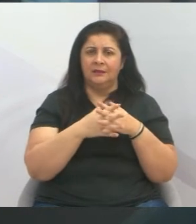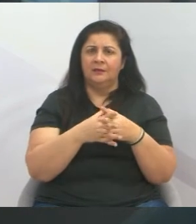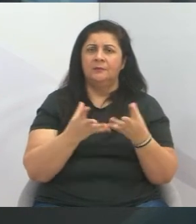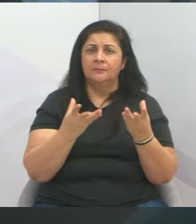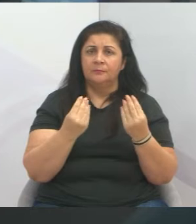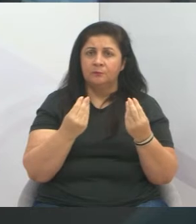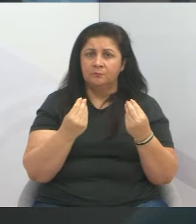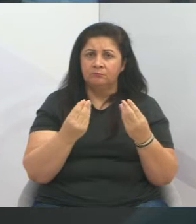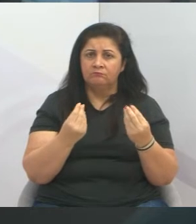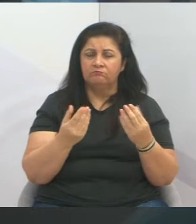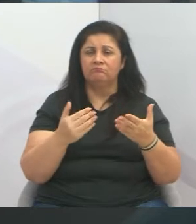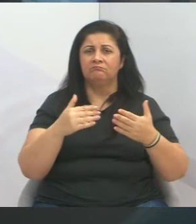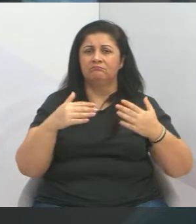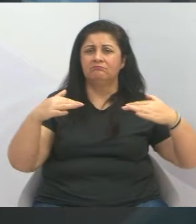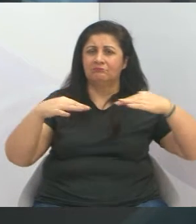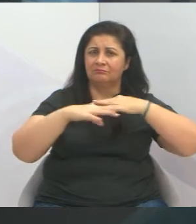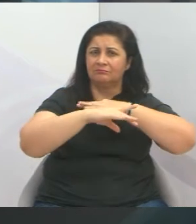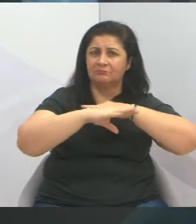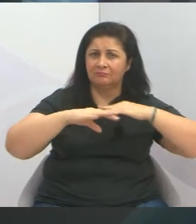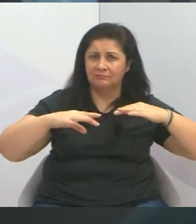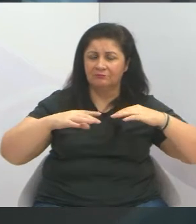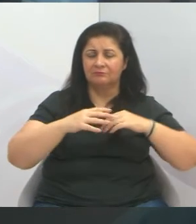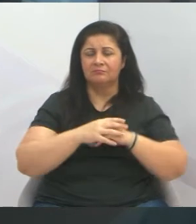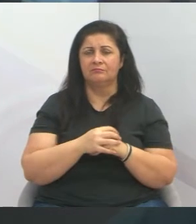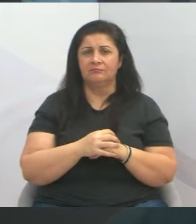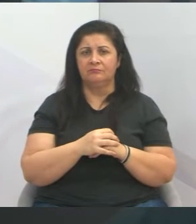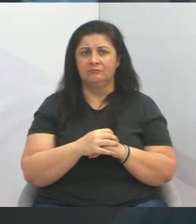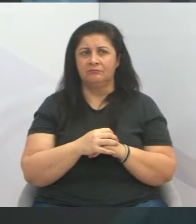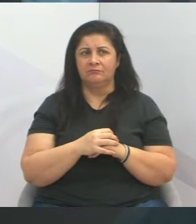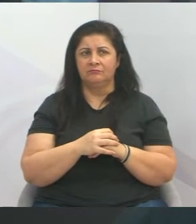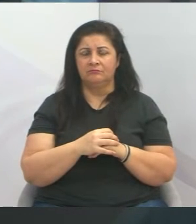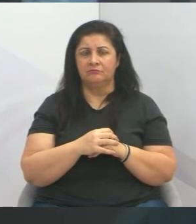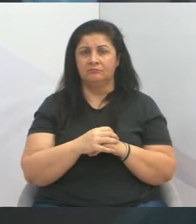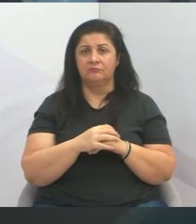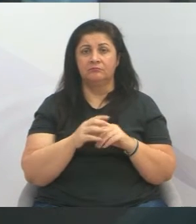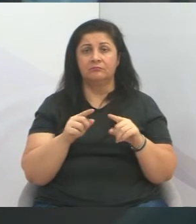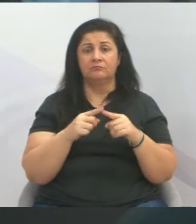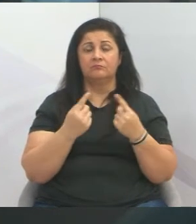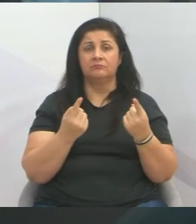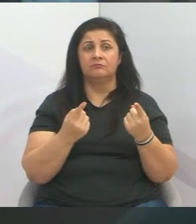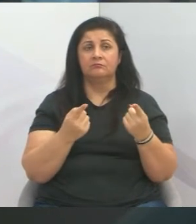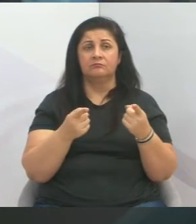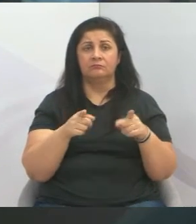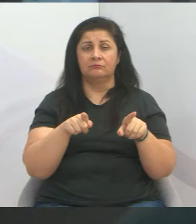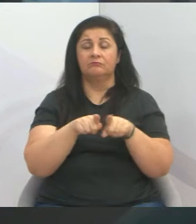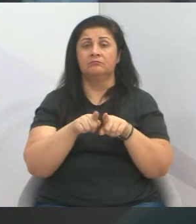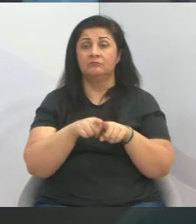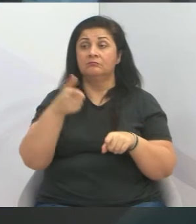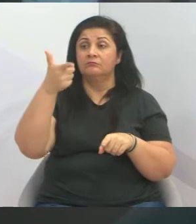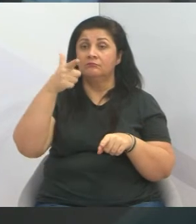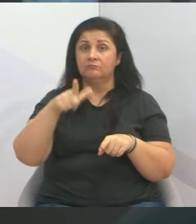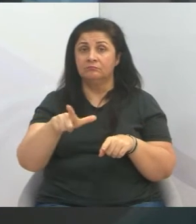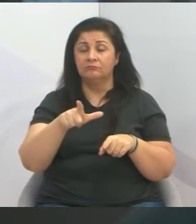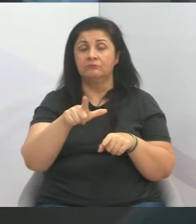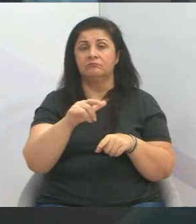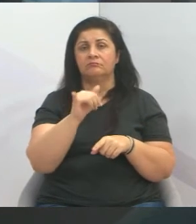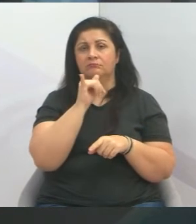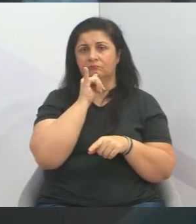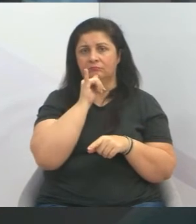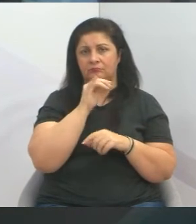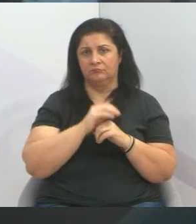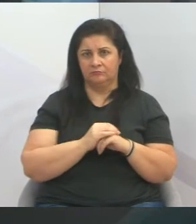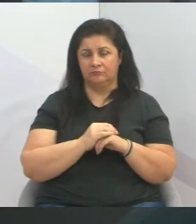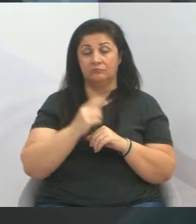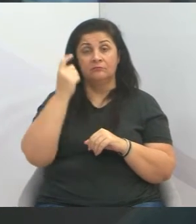muito a mobilidade urbana essas ações que a secretaria vem tomando nos últimos tempos mas tá aqui um outro exemplo pensar a cidade